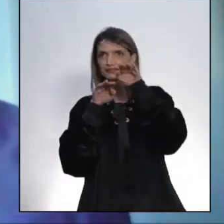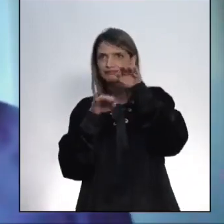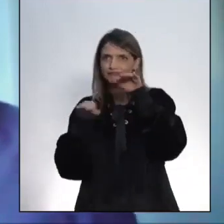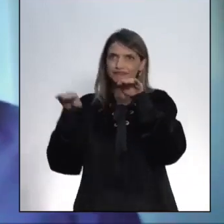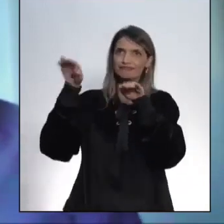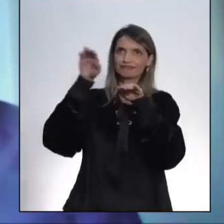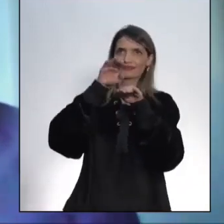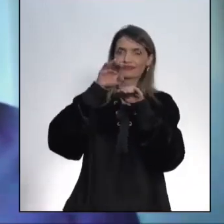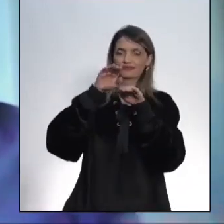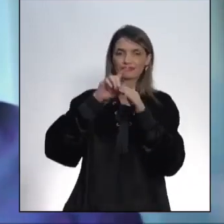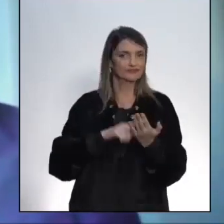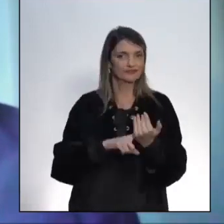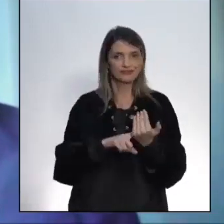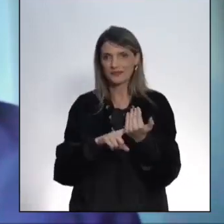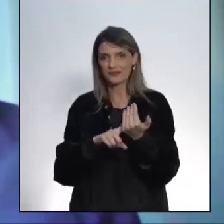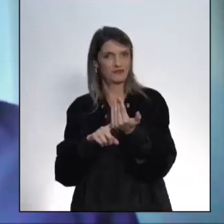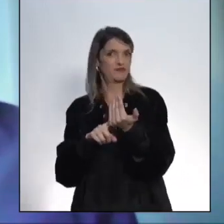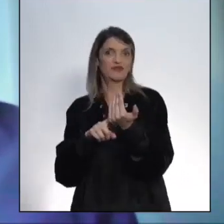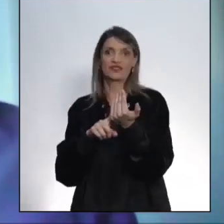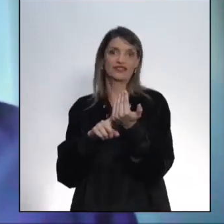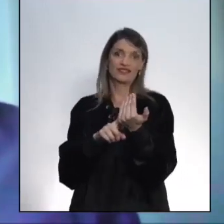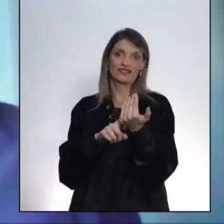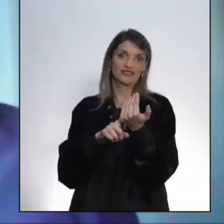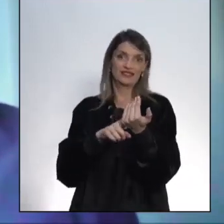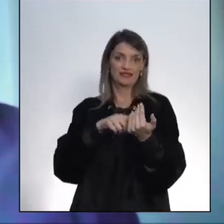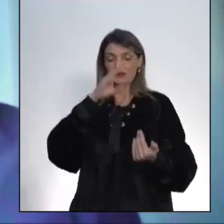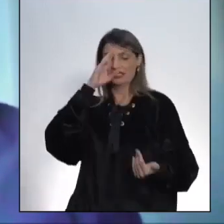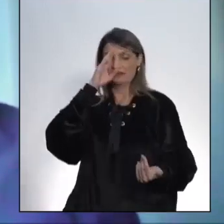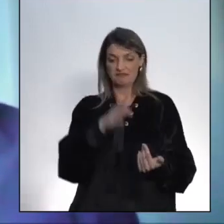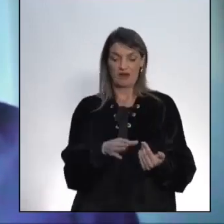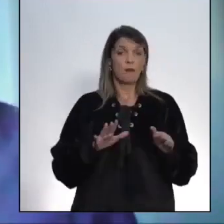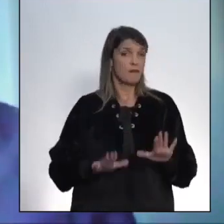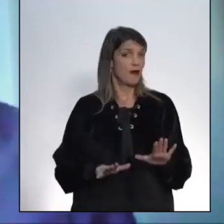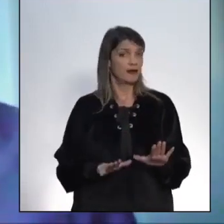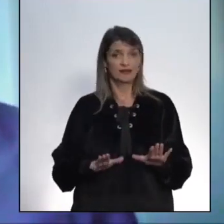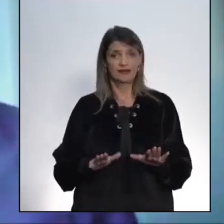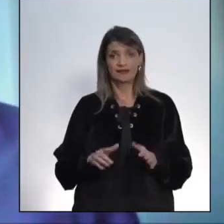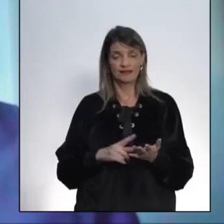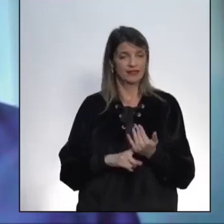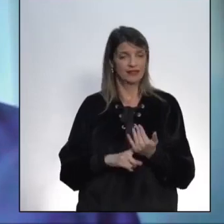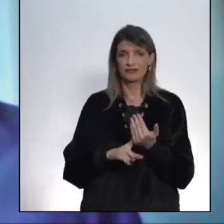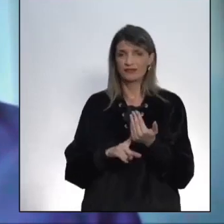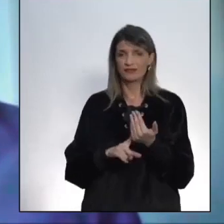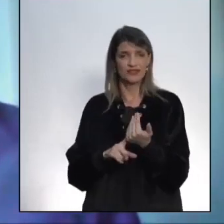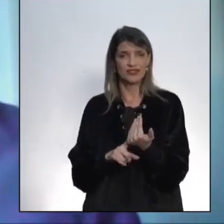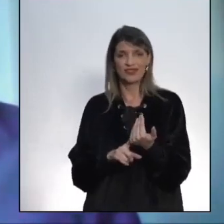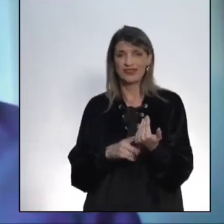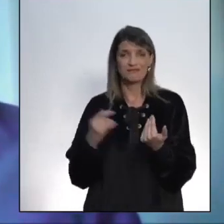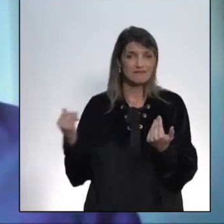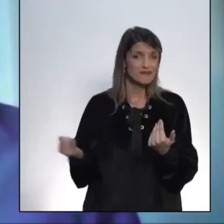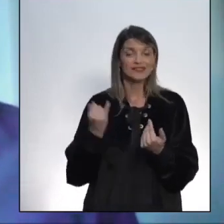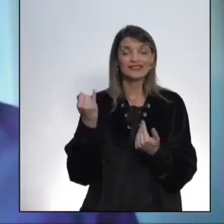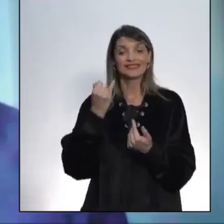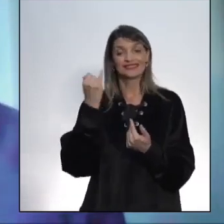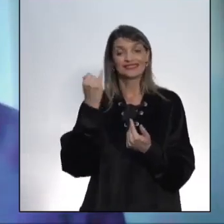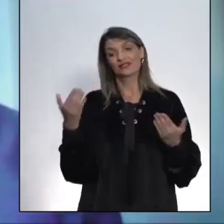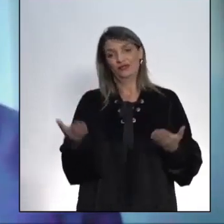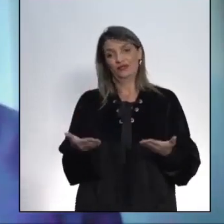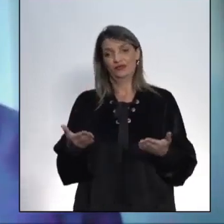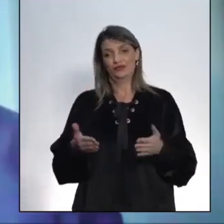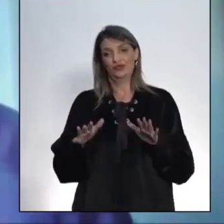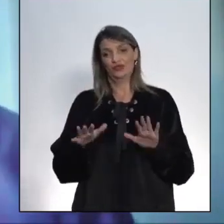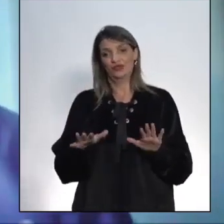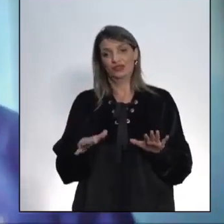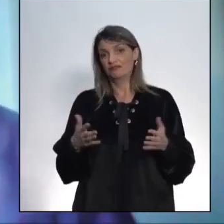uma vertente de hominídeos, enfim. Então, tecnologia é tudo, né? É absolutamente tudo. Então, sempre vai ser um